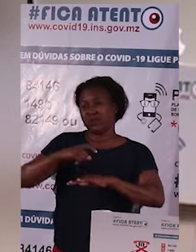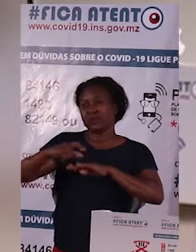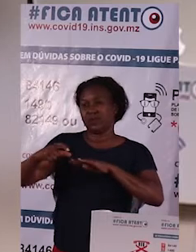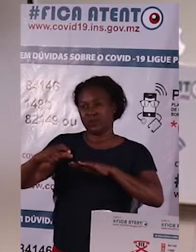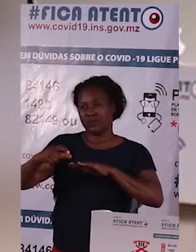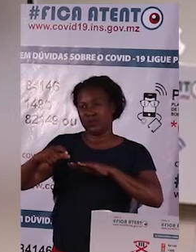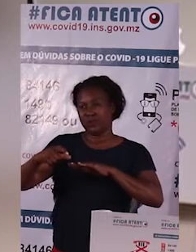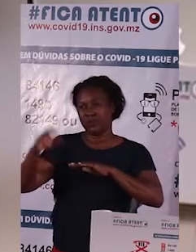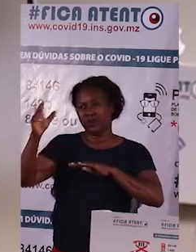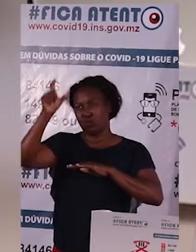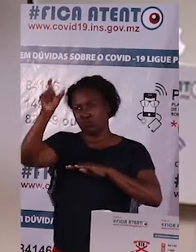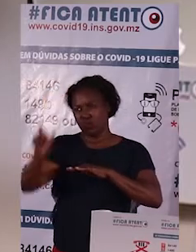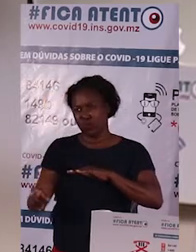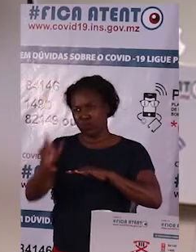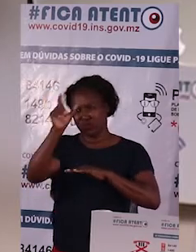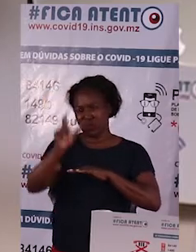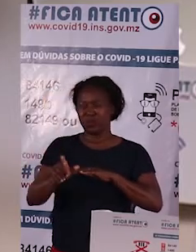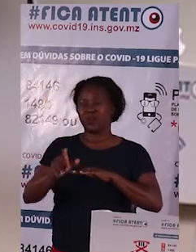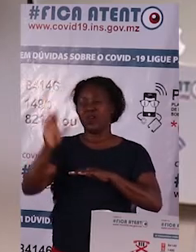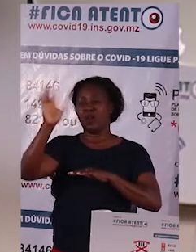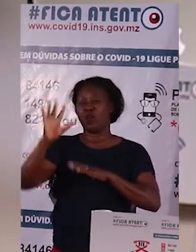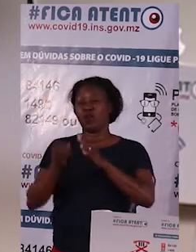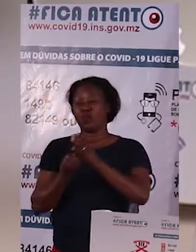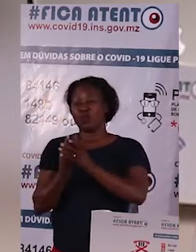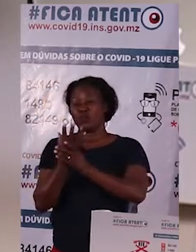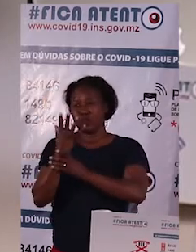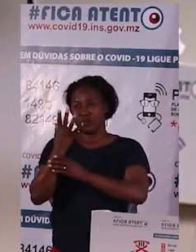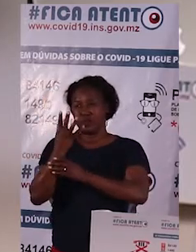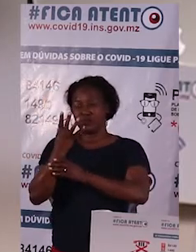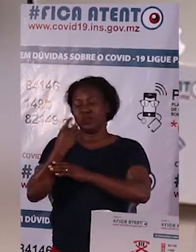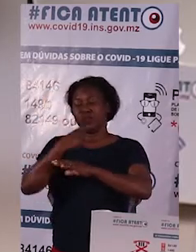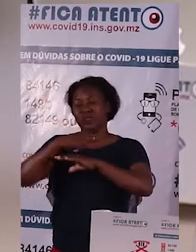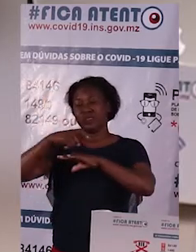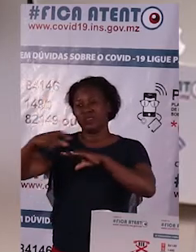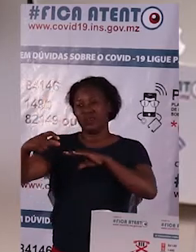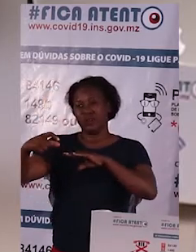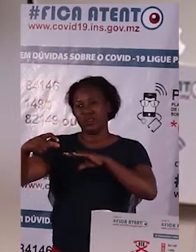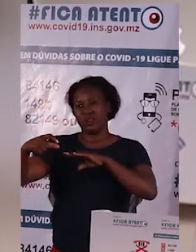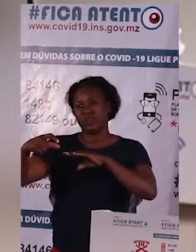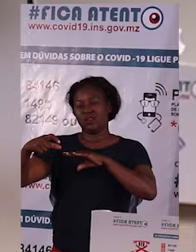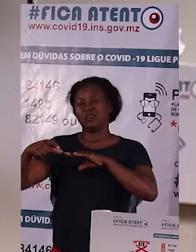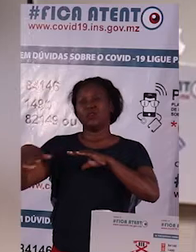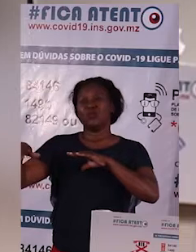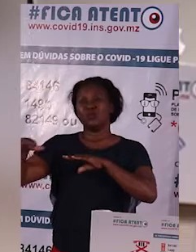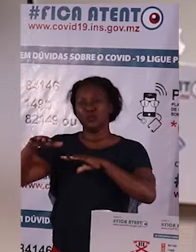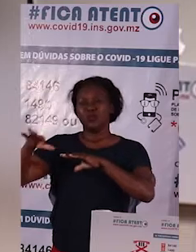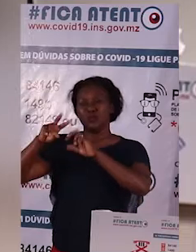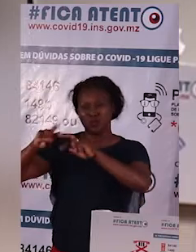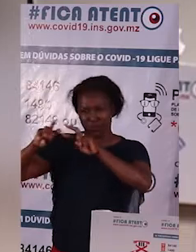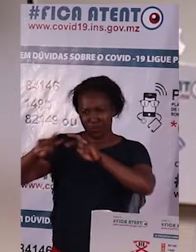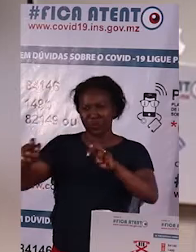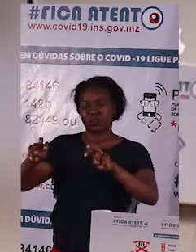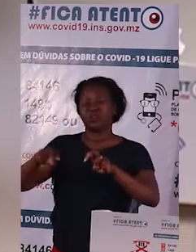última barra cor-de-rosa do lado direito, é a semana epidemiológica que terminou ontem. Portanto, neste gráfico